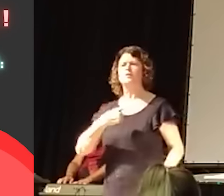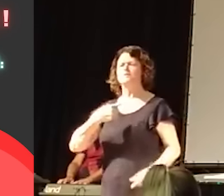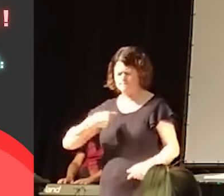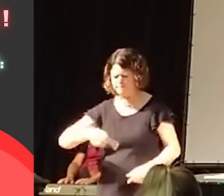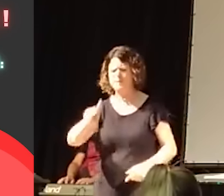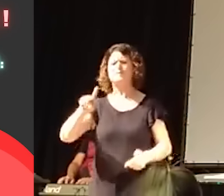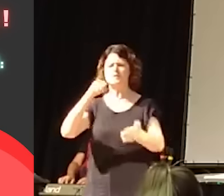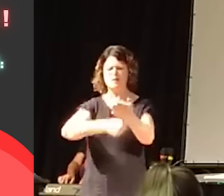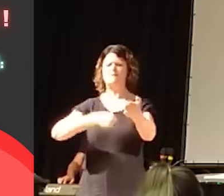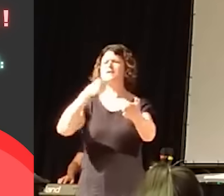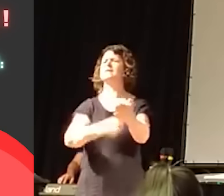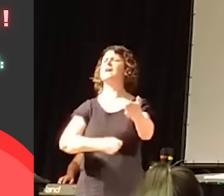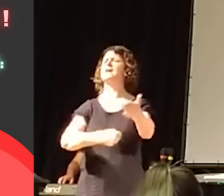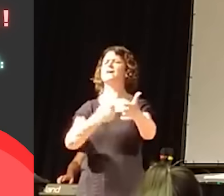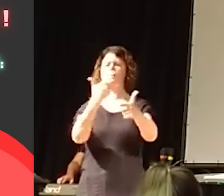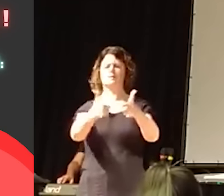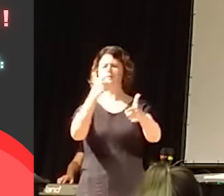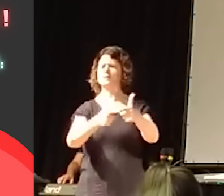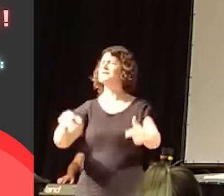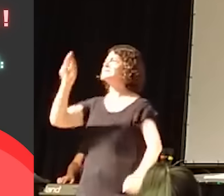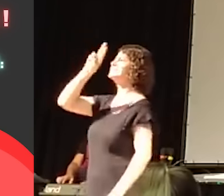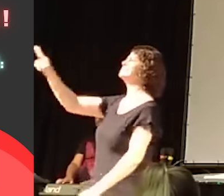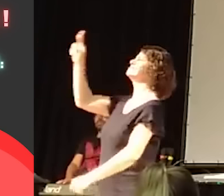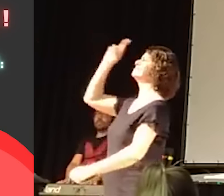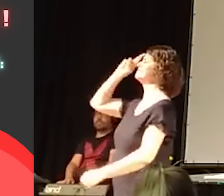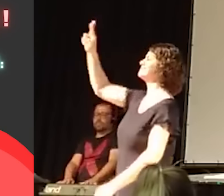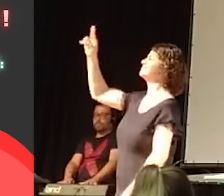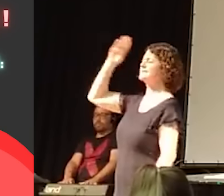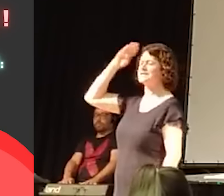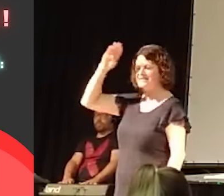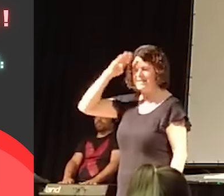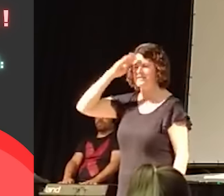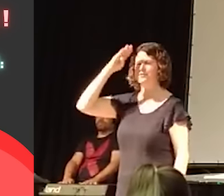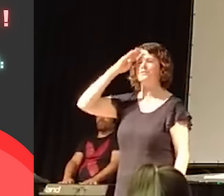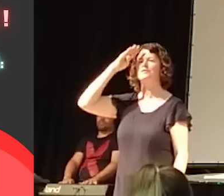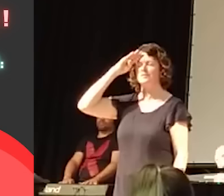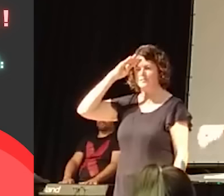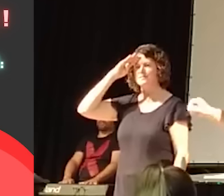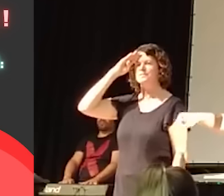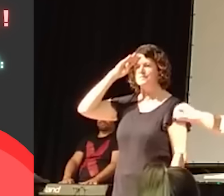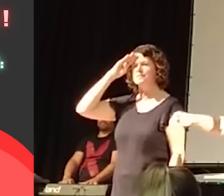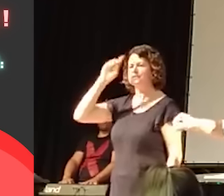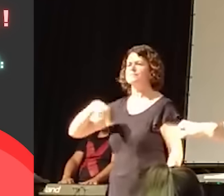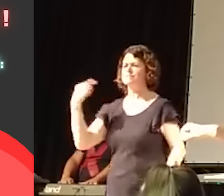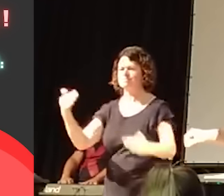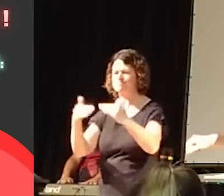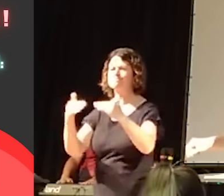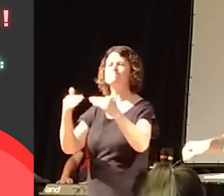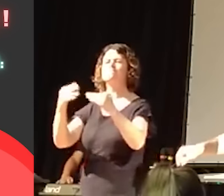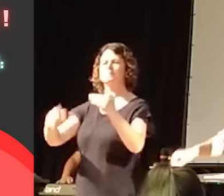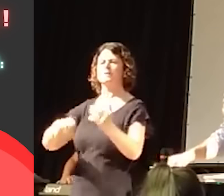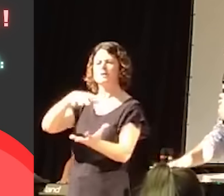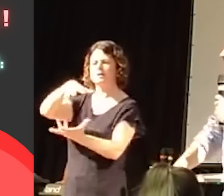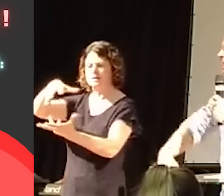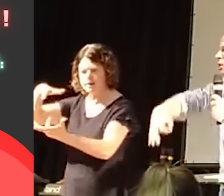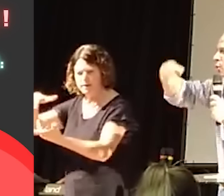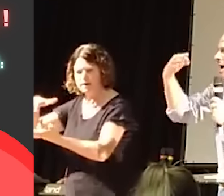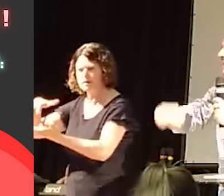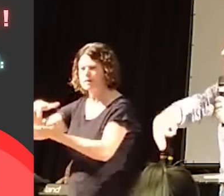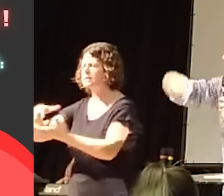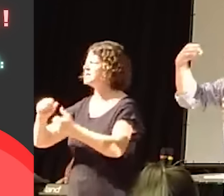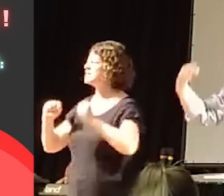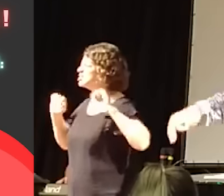nossos problemas em nome do senhor dos exércitos Amém nós concordamos aqui na terra